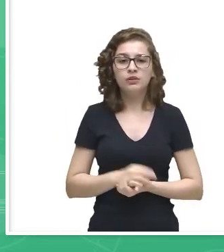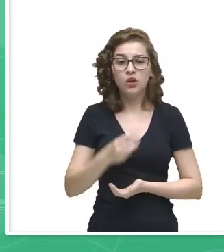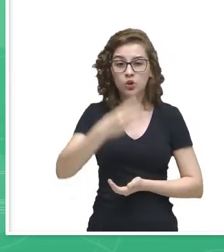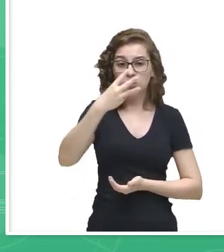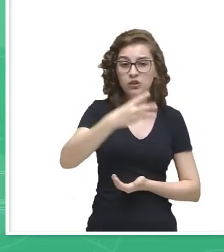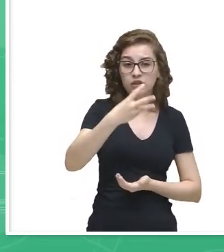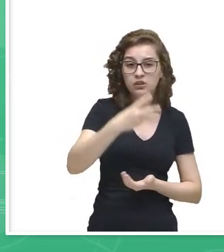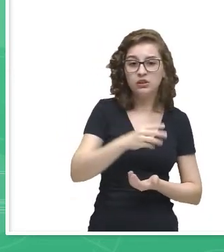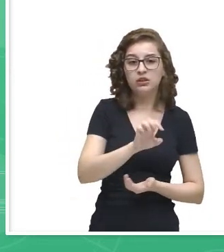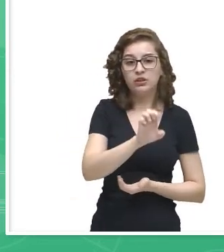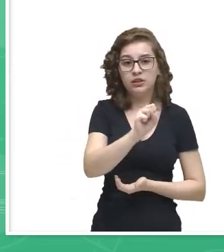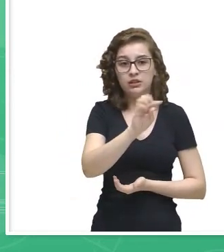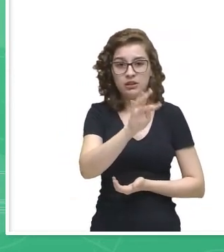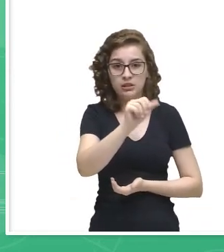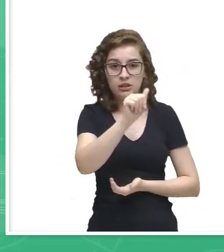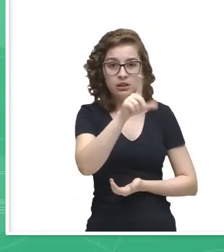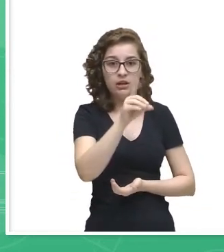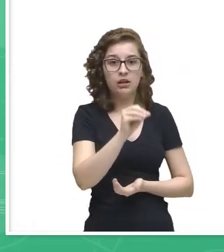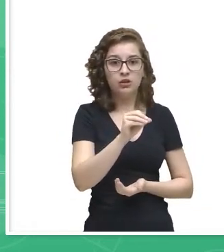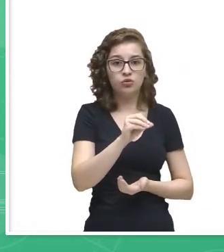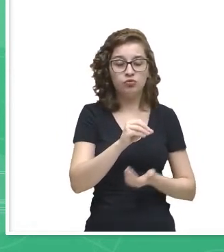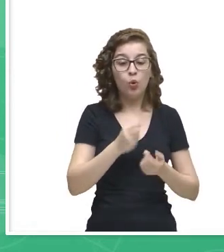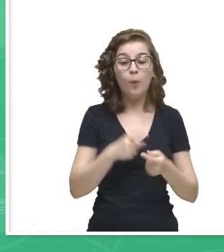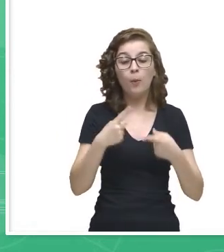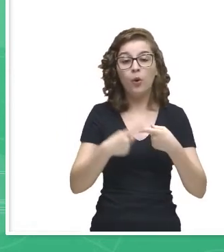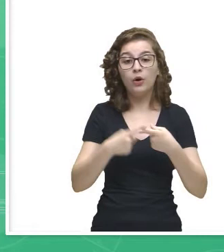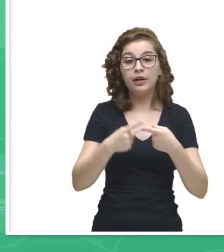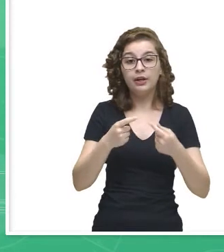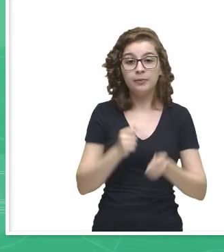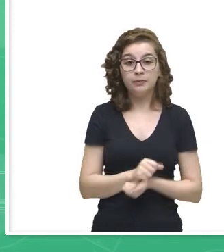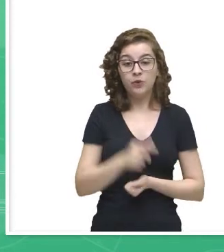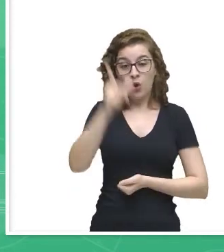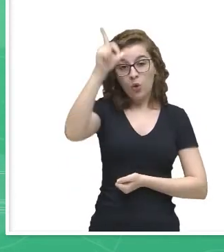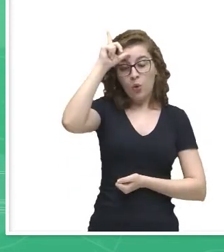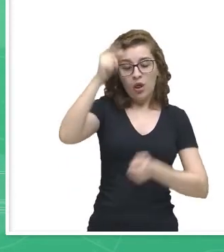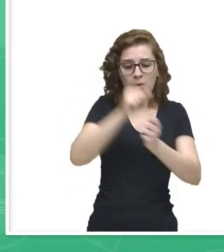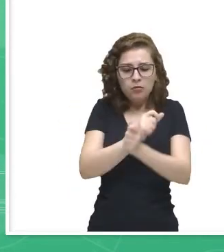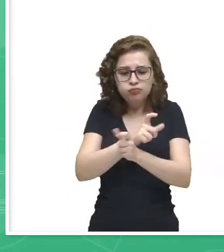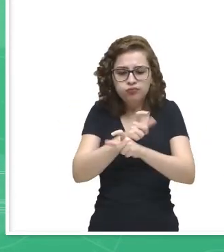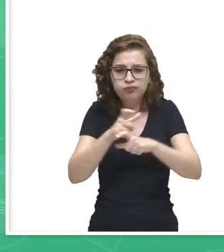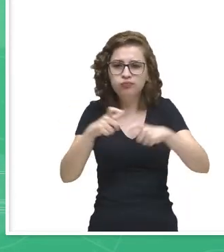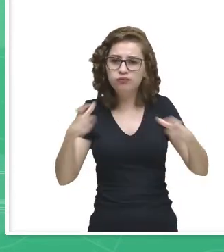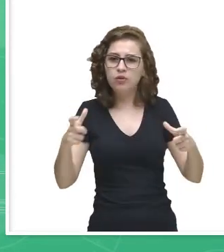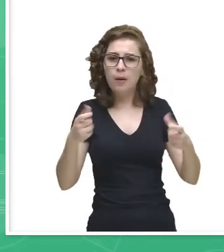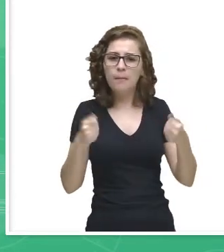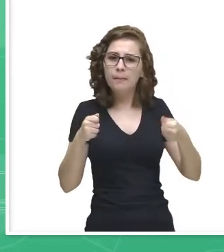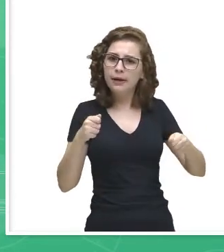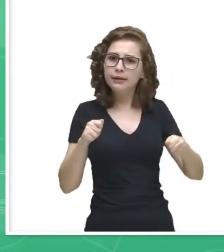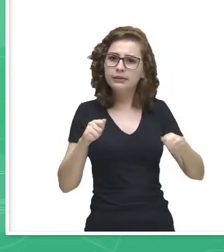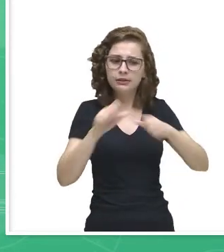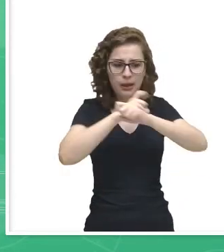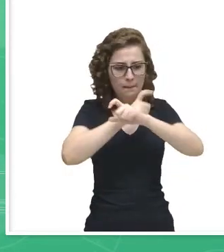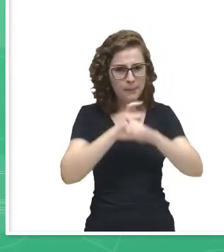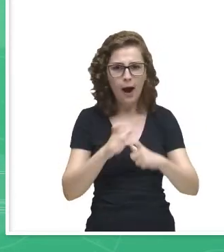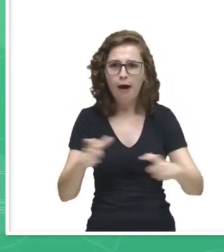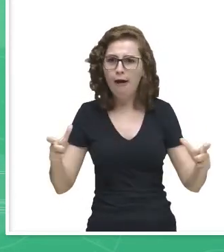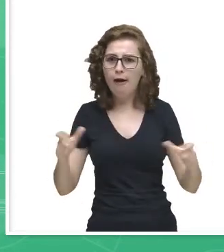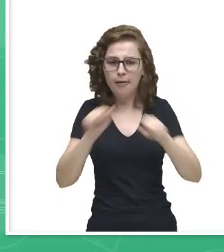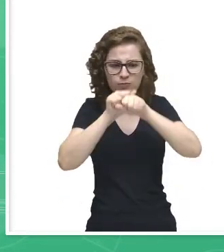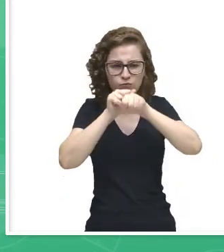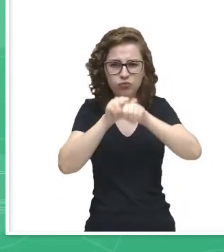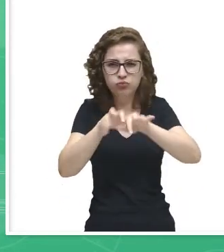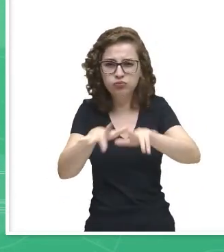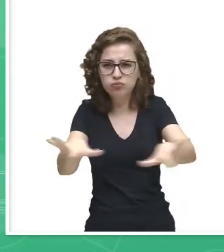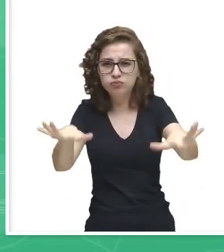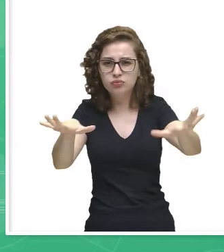desse crescimento alemão que precisava de espaço para crescer. Professora, essa ideia que